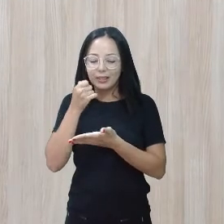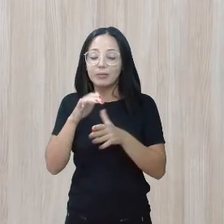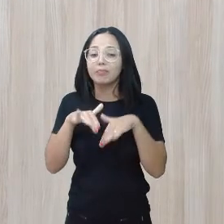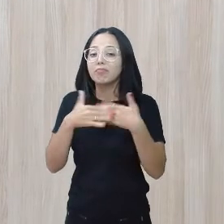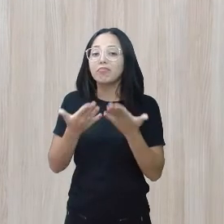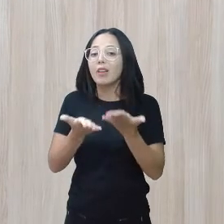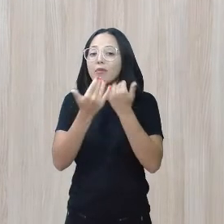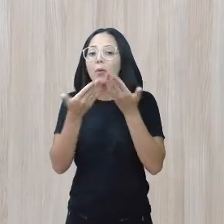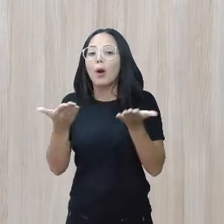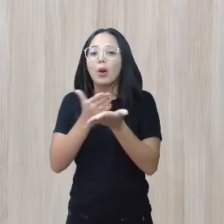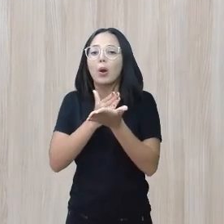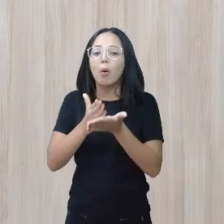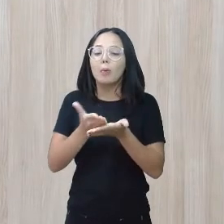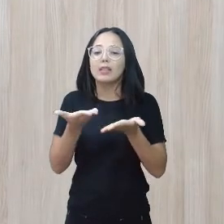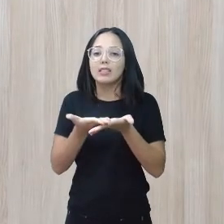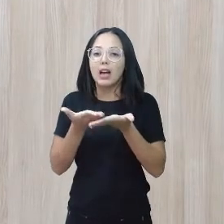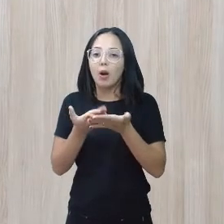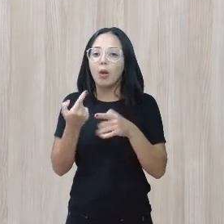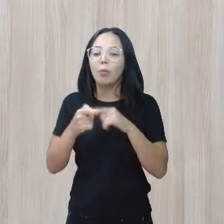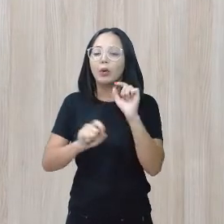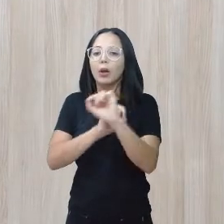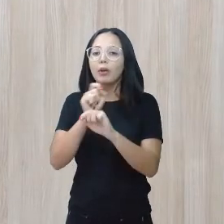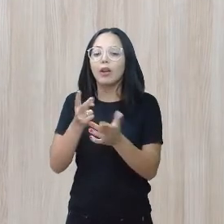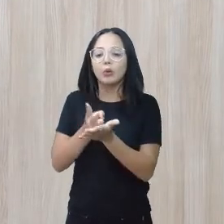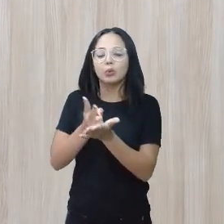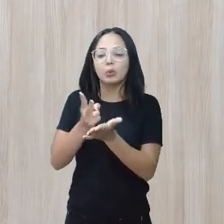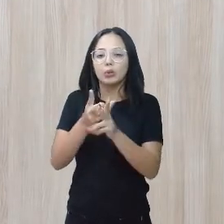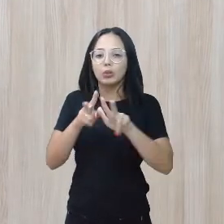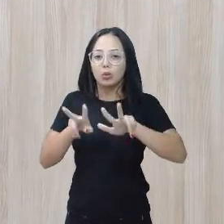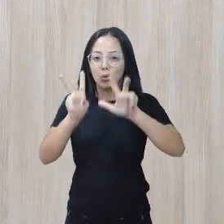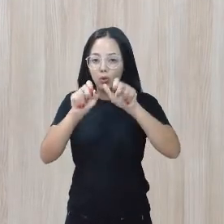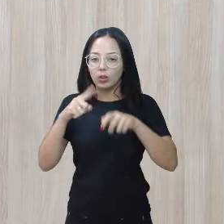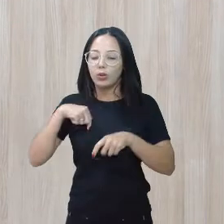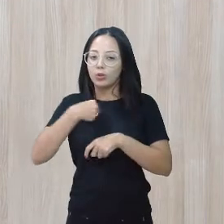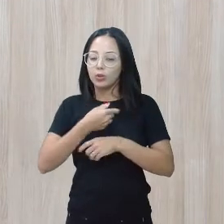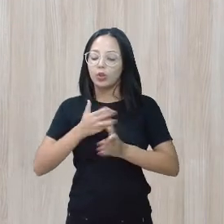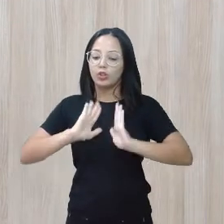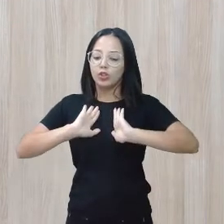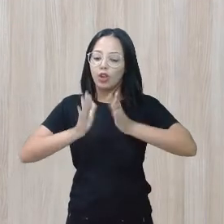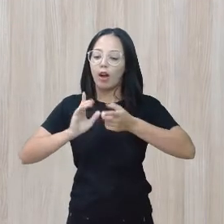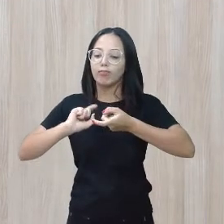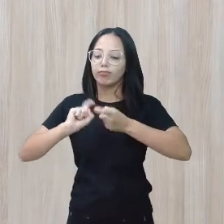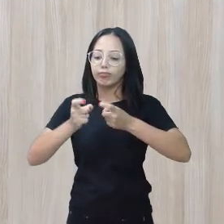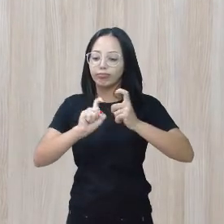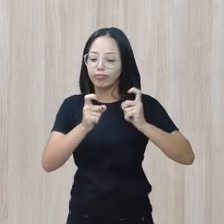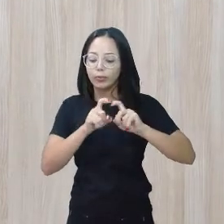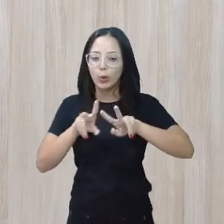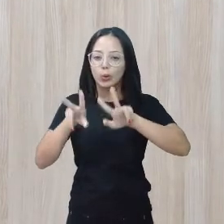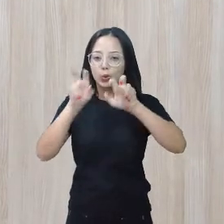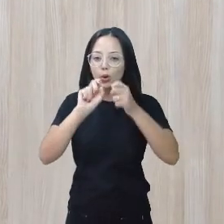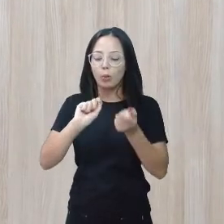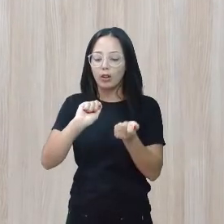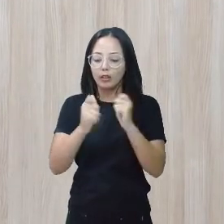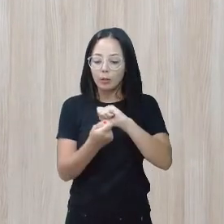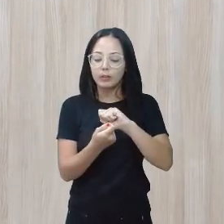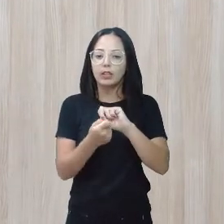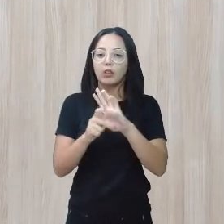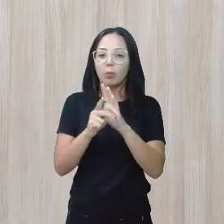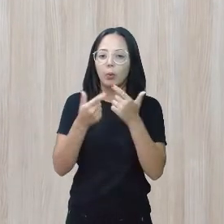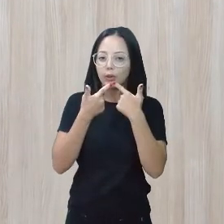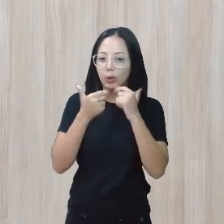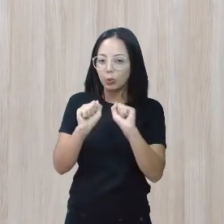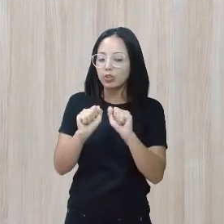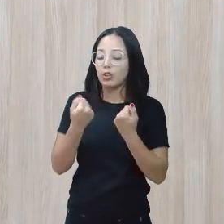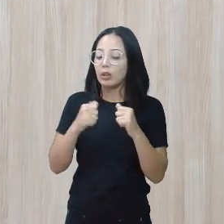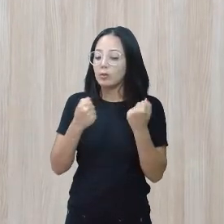Então vamos lá, vamos começar a aula de hoje, que é na verdade uma continuação. A gente já discutiu um pouquinho sobre as adequações linguísticas